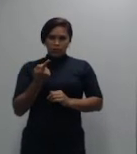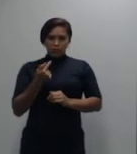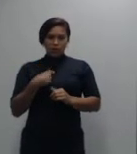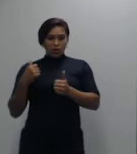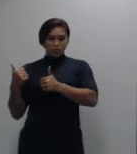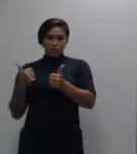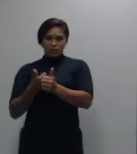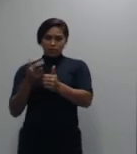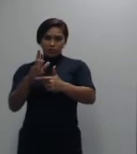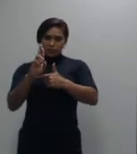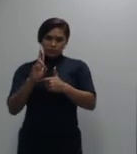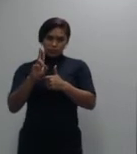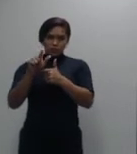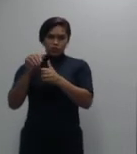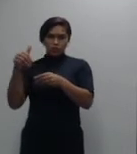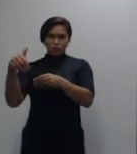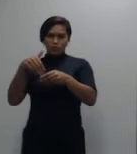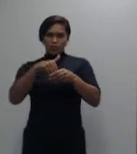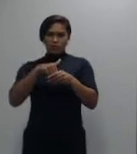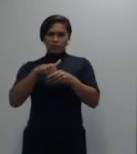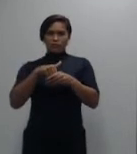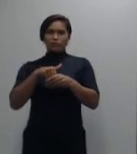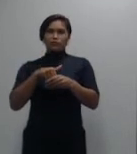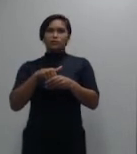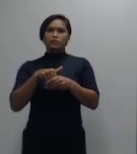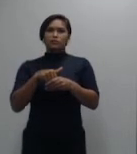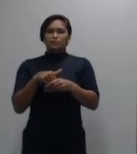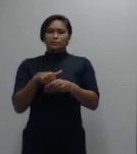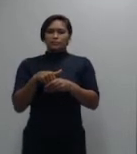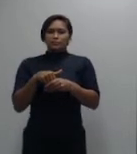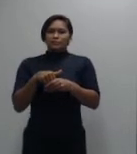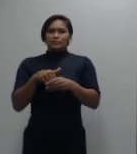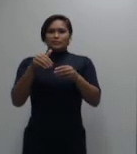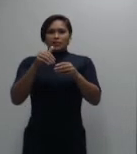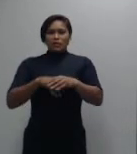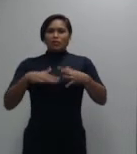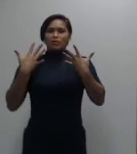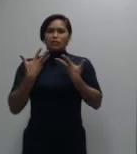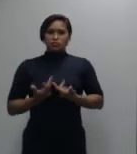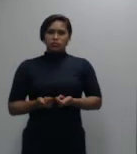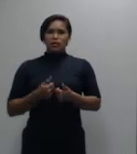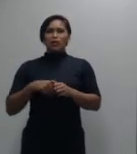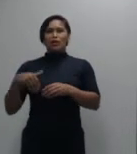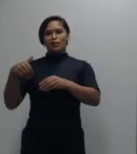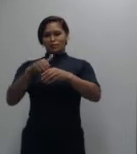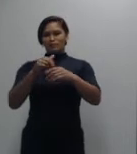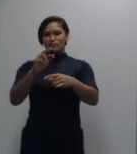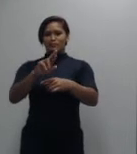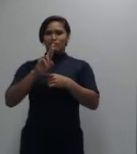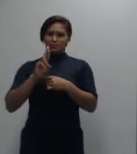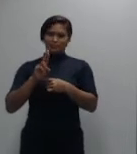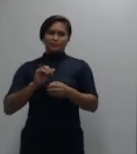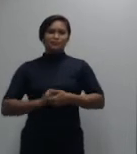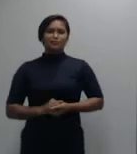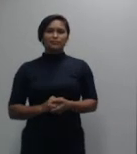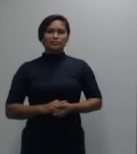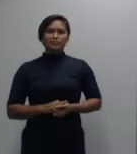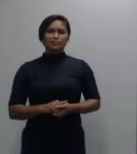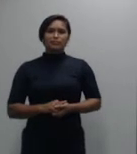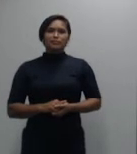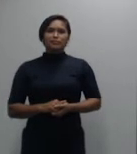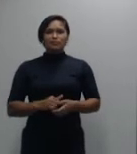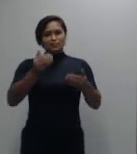acompanho o voto exaustivo do Ministro Raul Araújo e